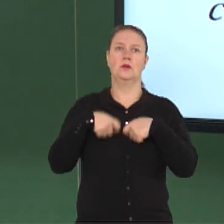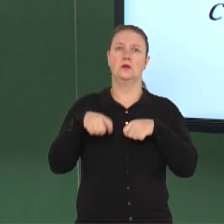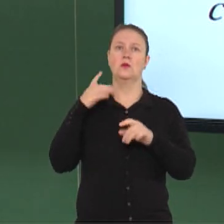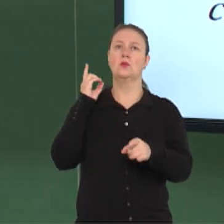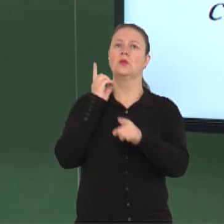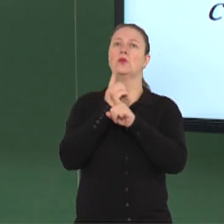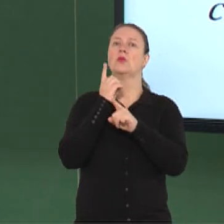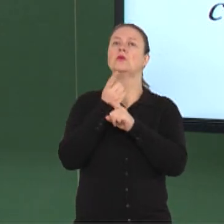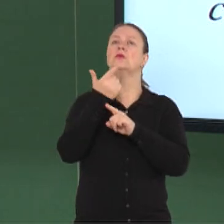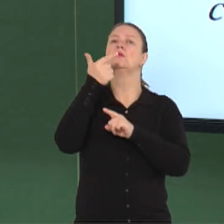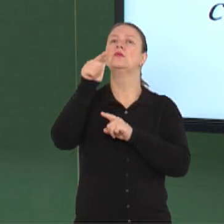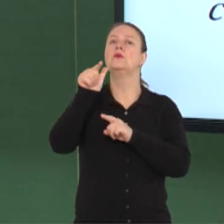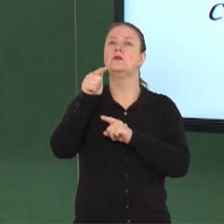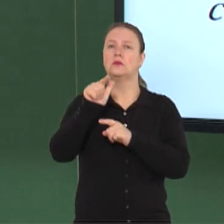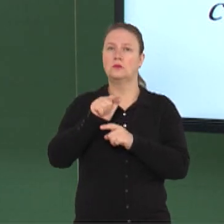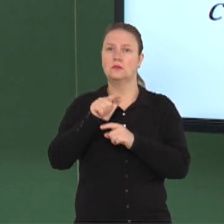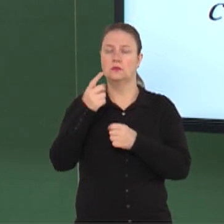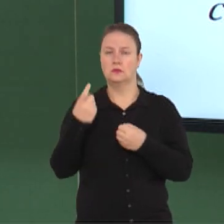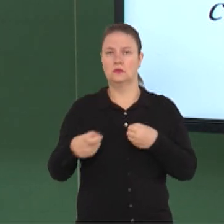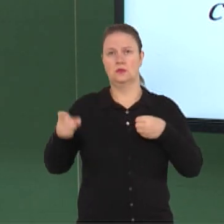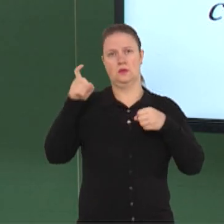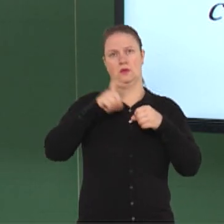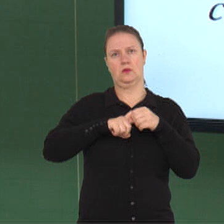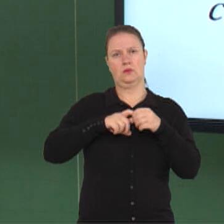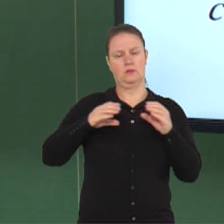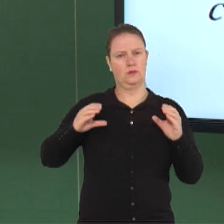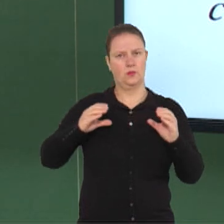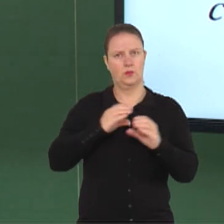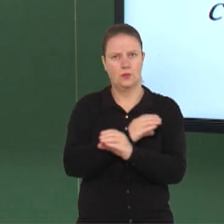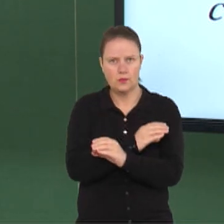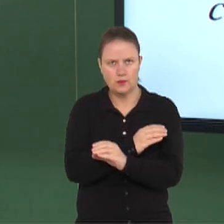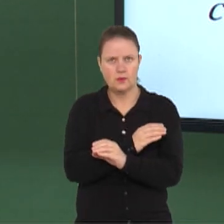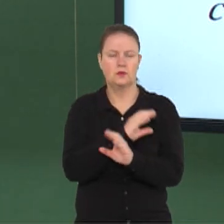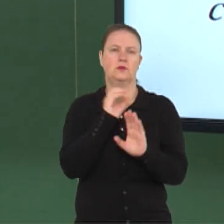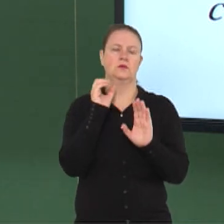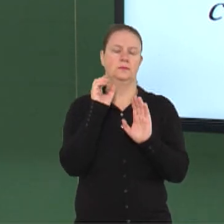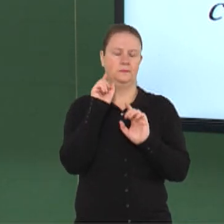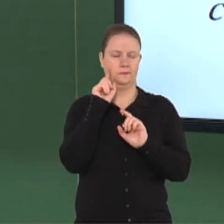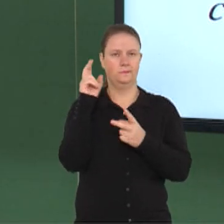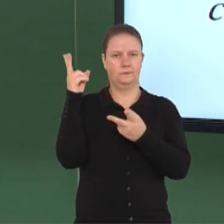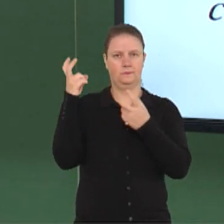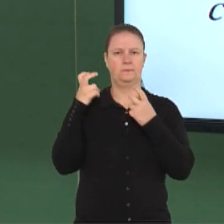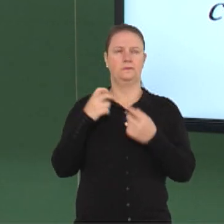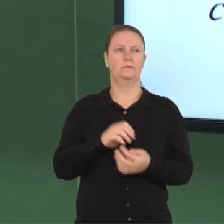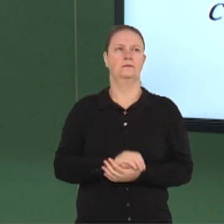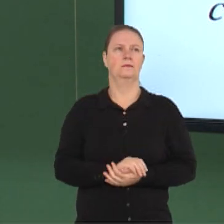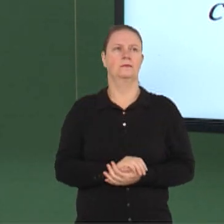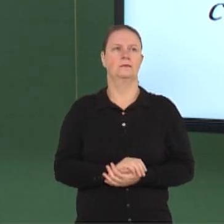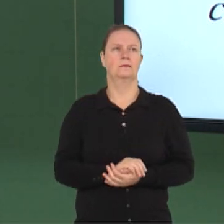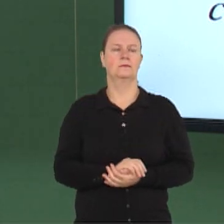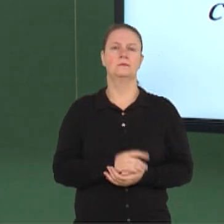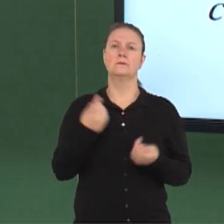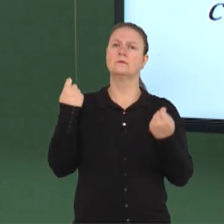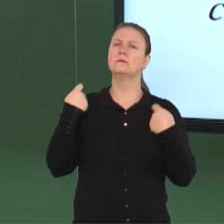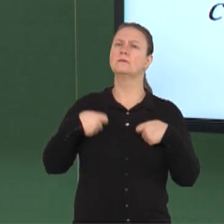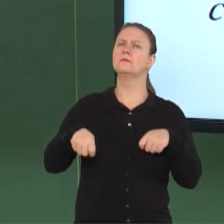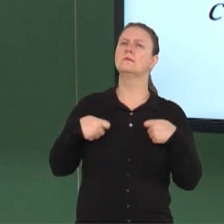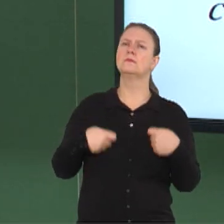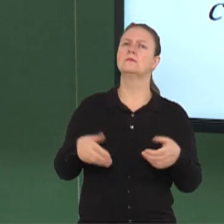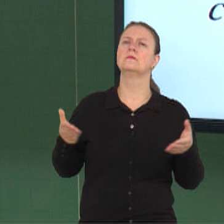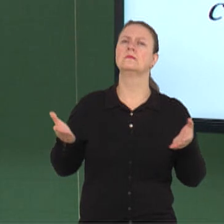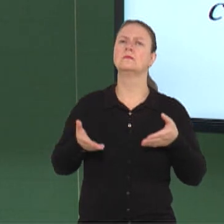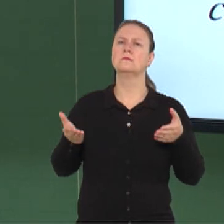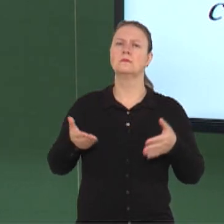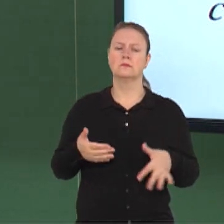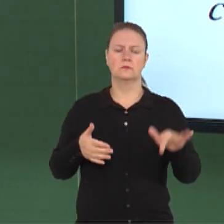valores para depois voltar no item e terminar a minha solução. Então, é necessário, nesse caso, calcular o